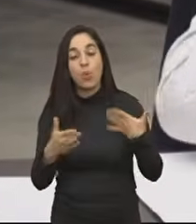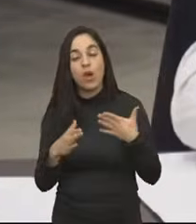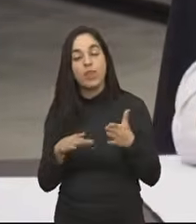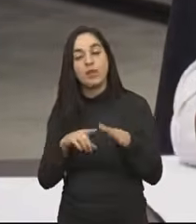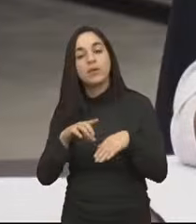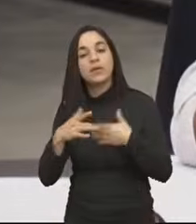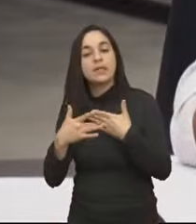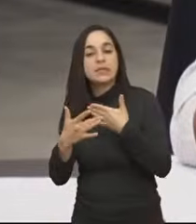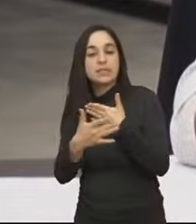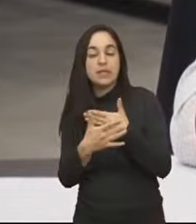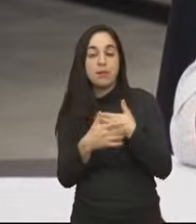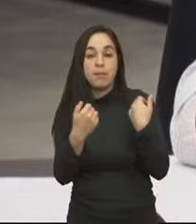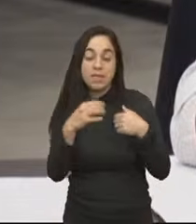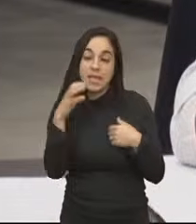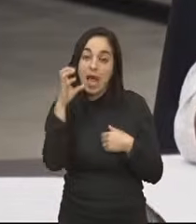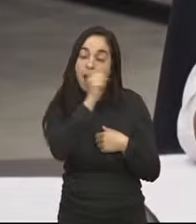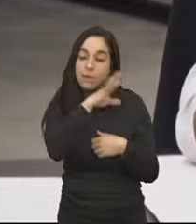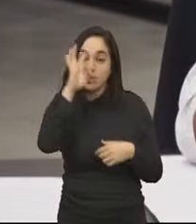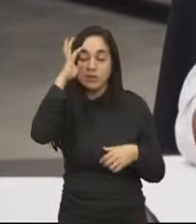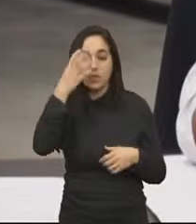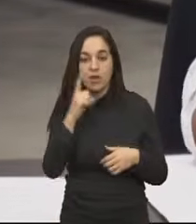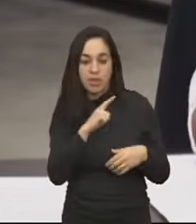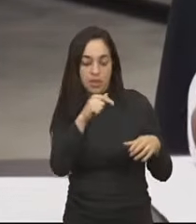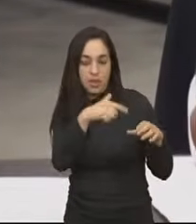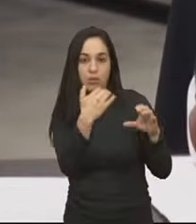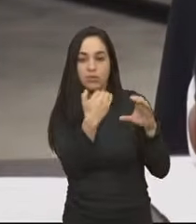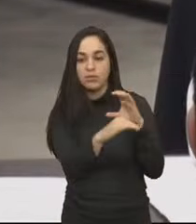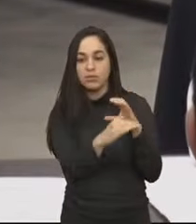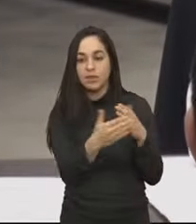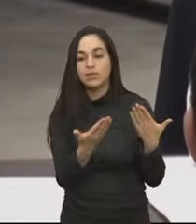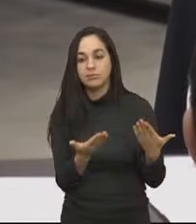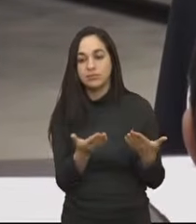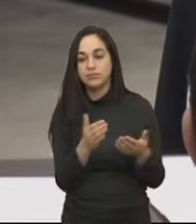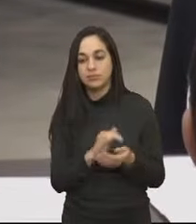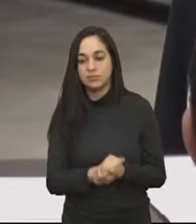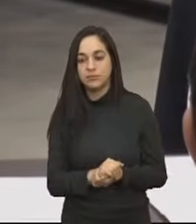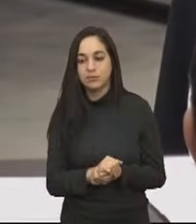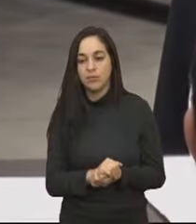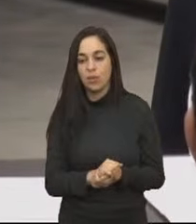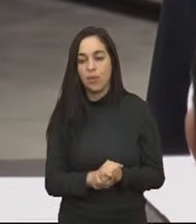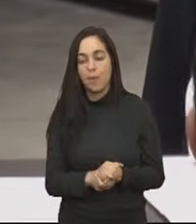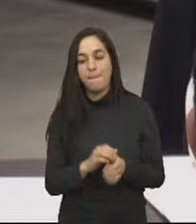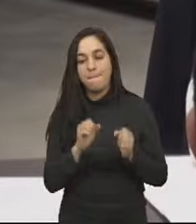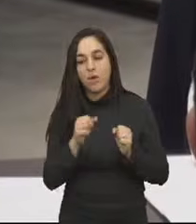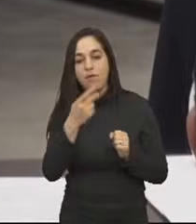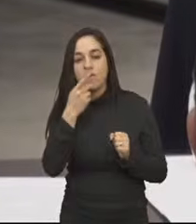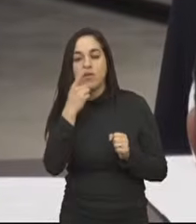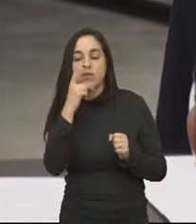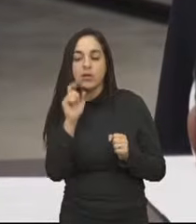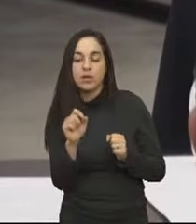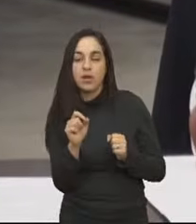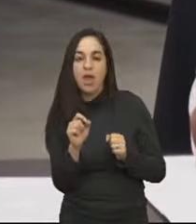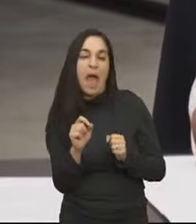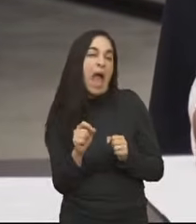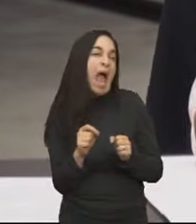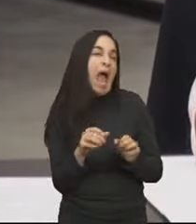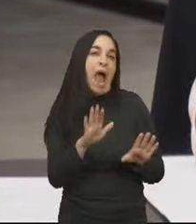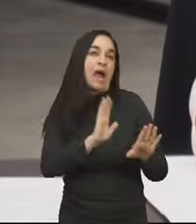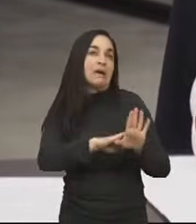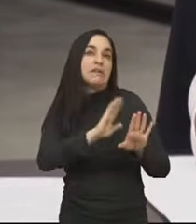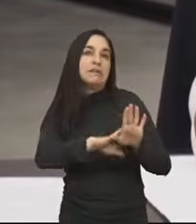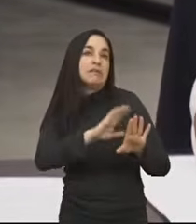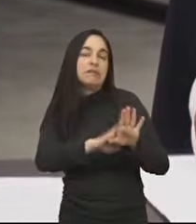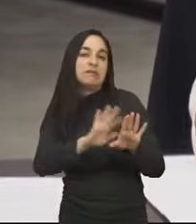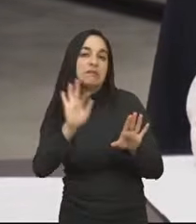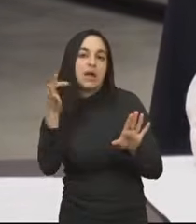ter o tratamento. O e-mail está aqui, não é? Que pode ser dizer que também é fake news, como agora